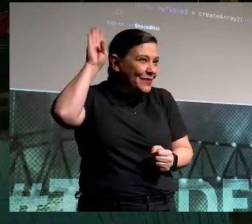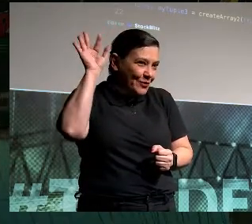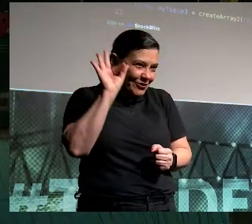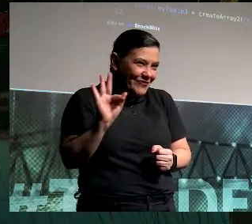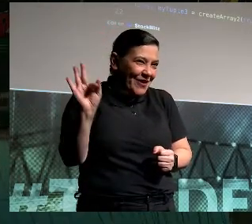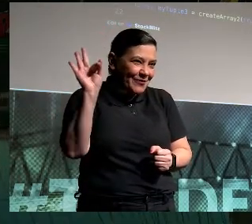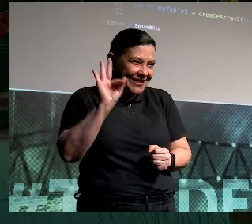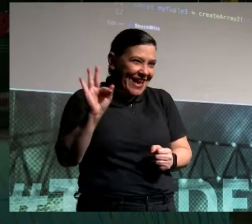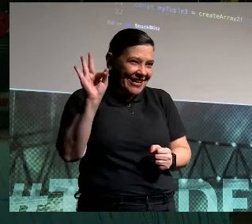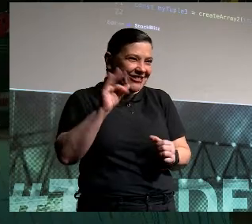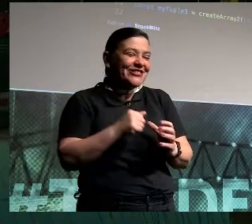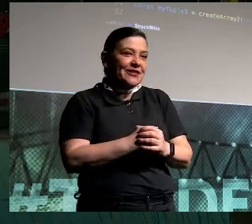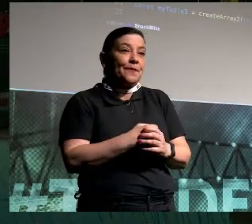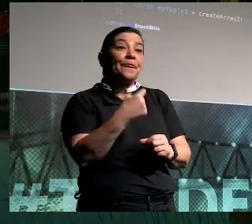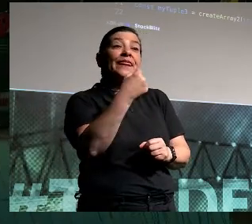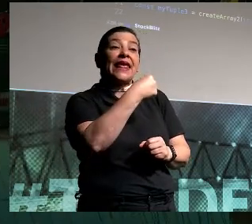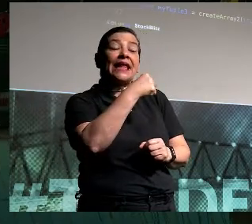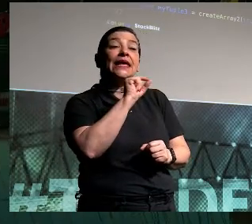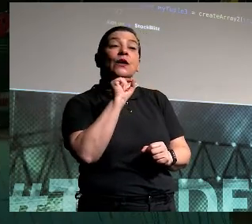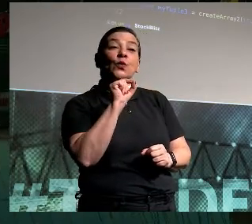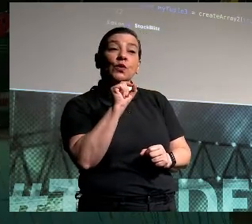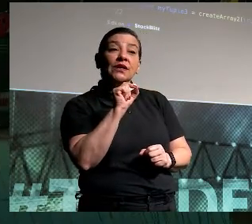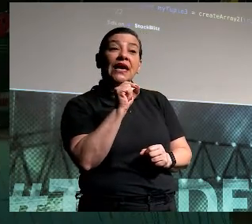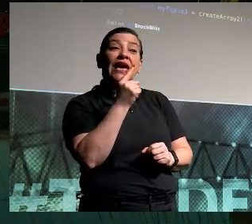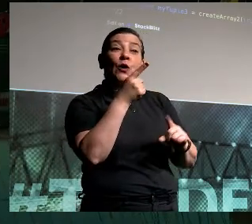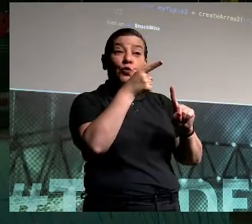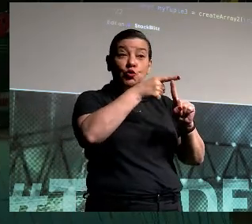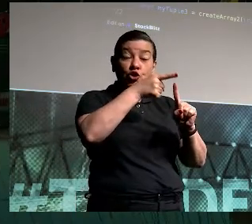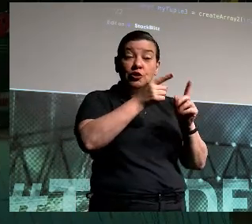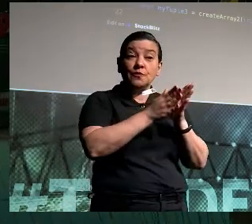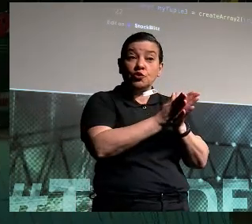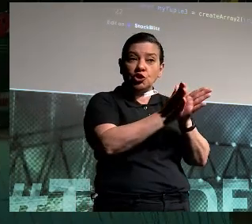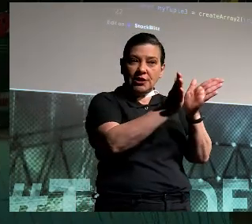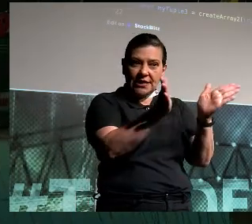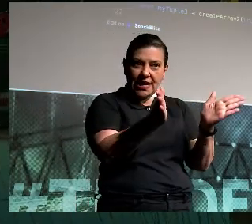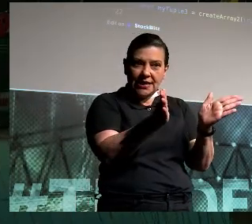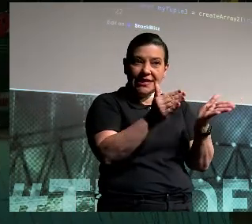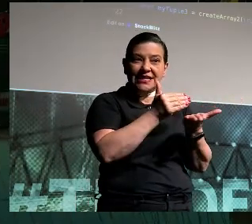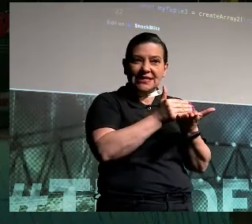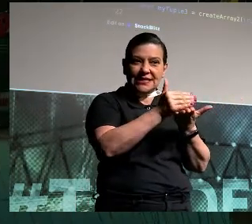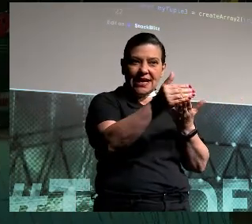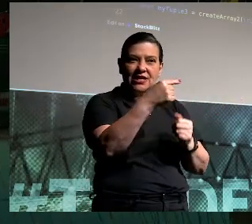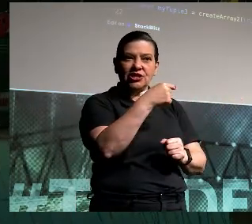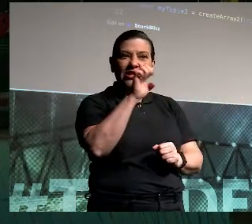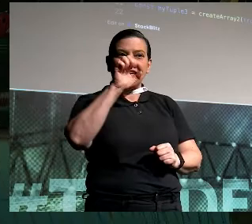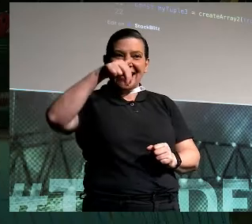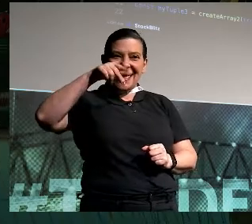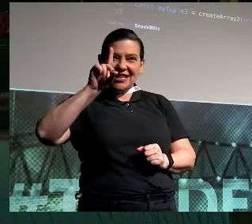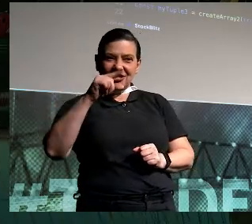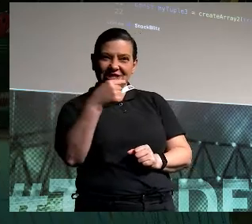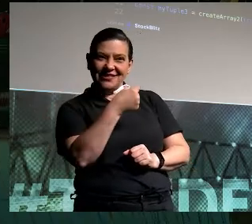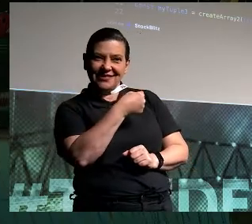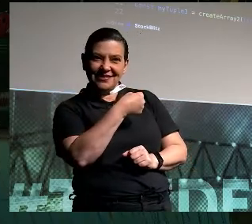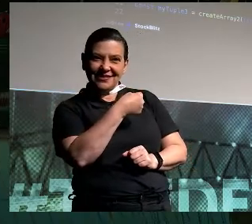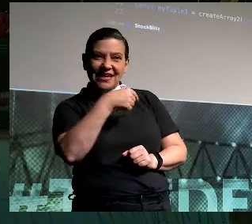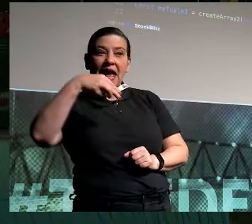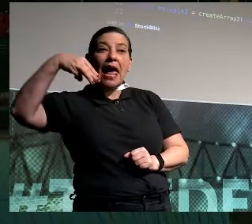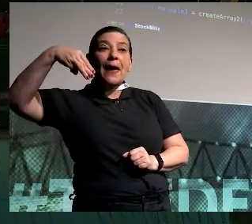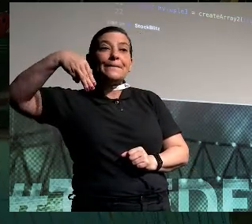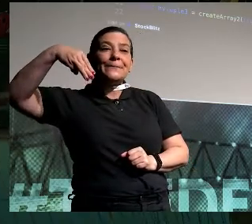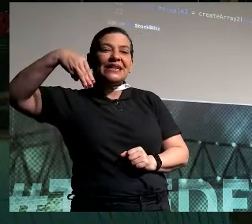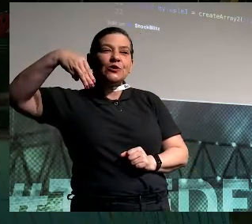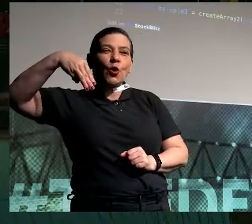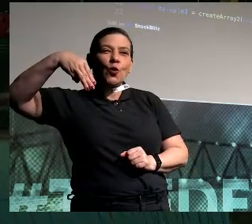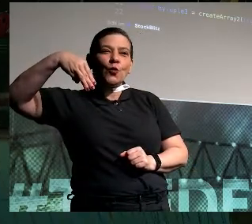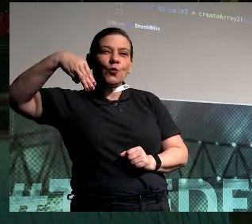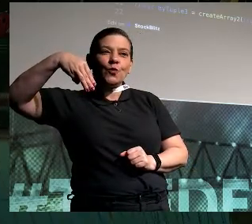declarado um tipo genérico de start, um de end, um de middle, e esse do middle aqui estende